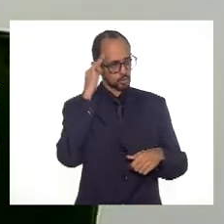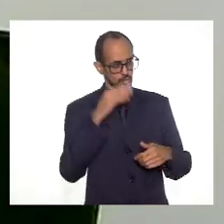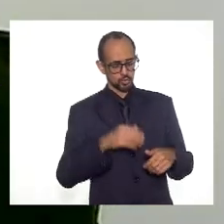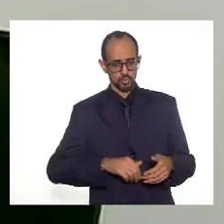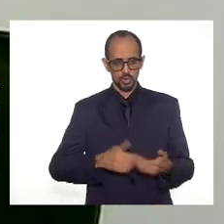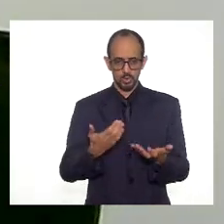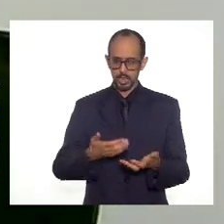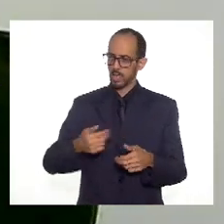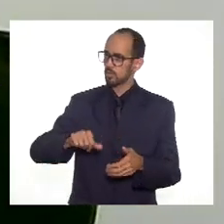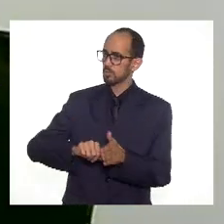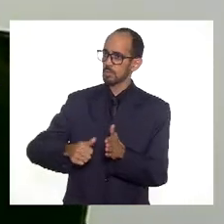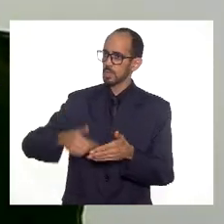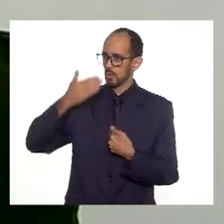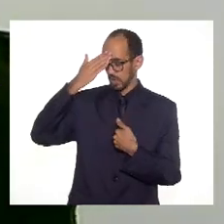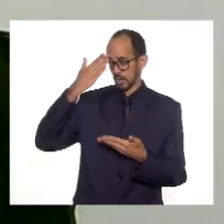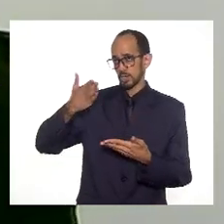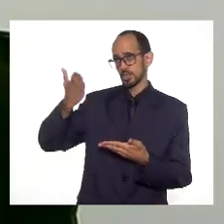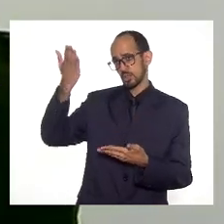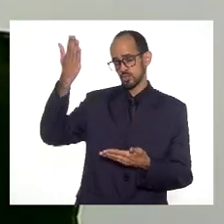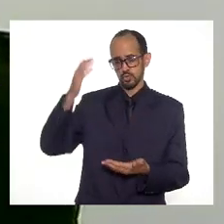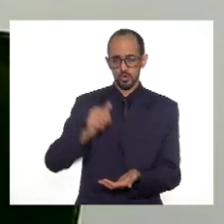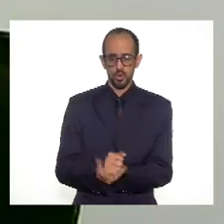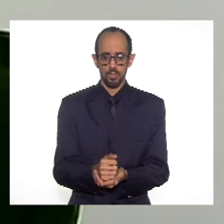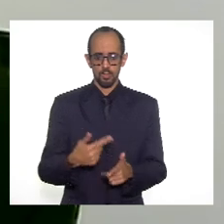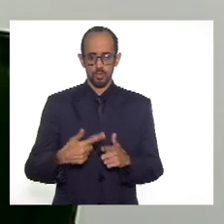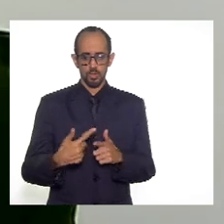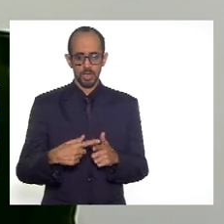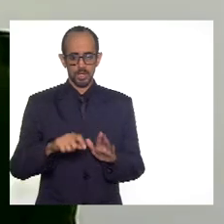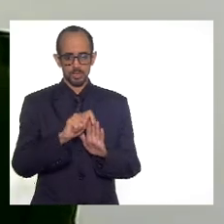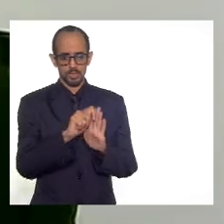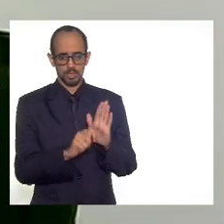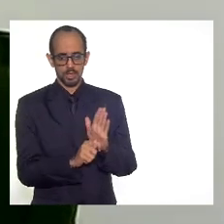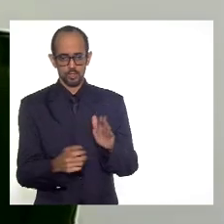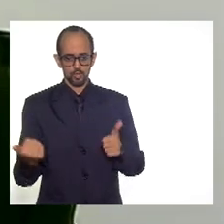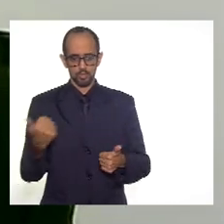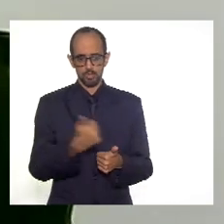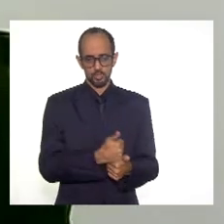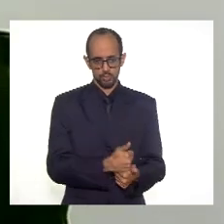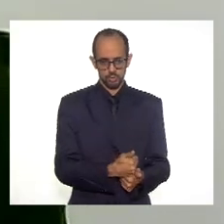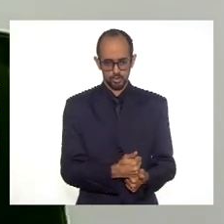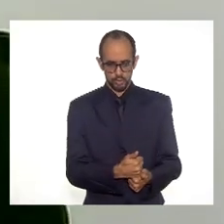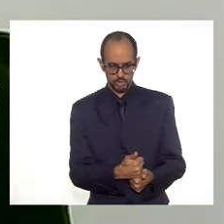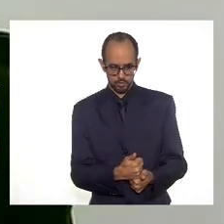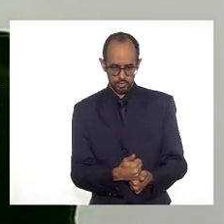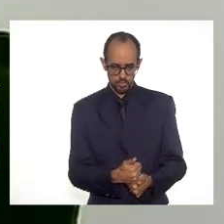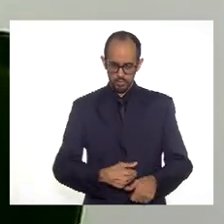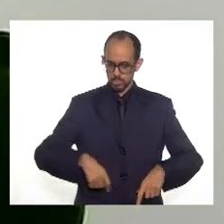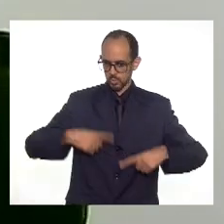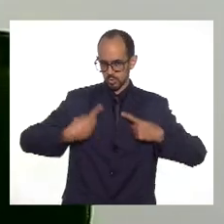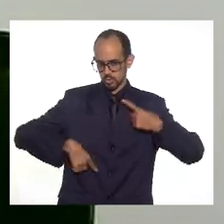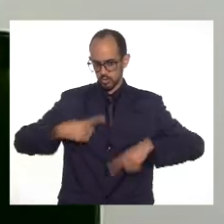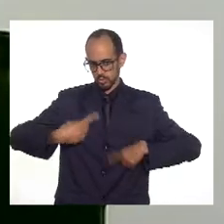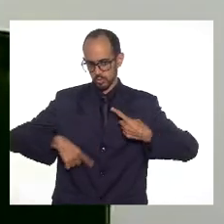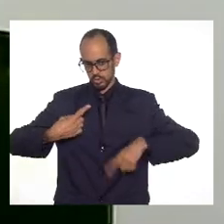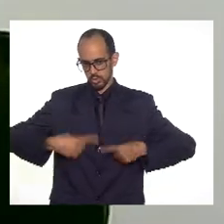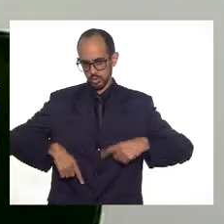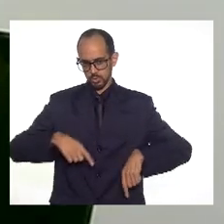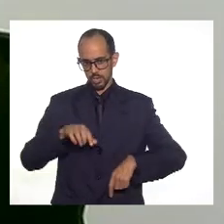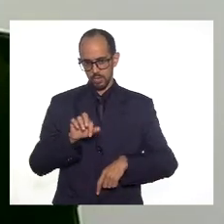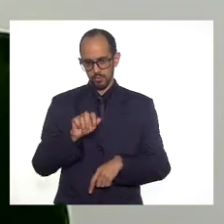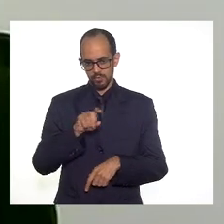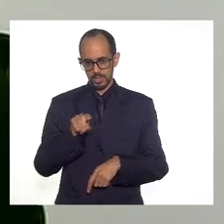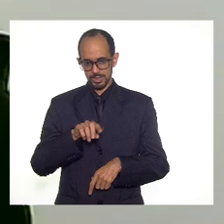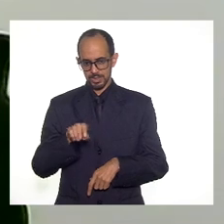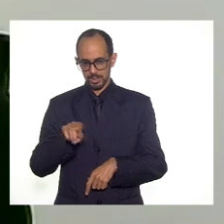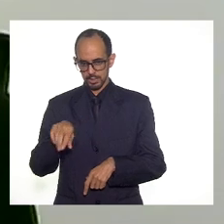primeiro lugar, quero agradecer a Vossa Excelência, porque esse texto foi, o substitutivo foi muito discutido com a Fazenda. A